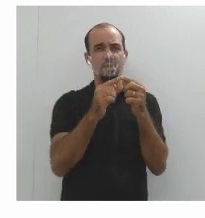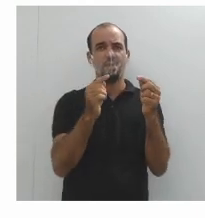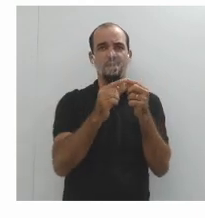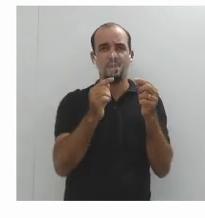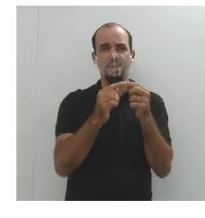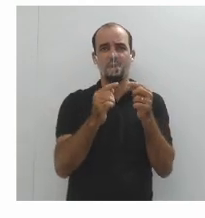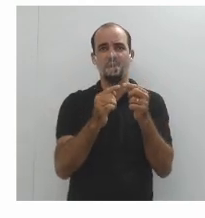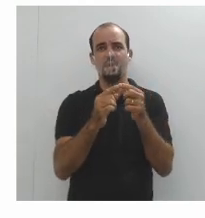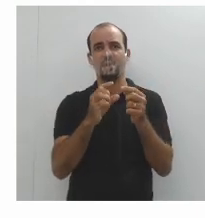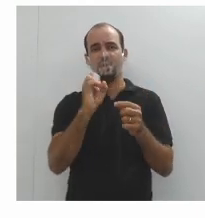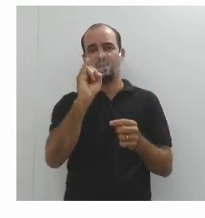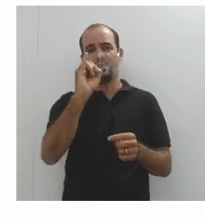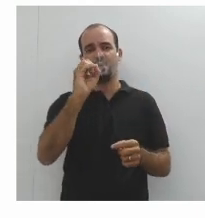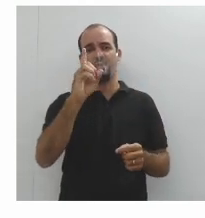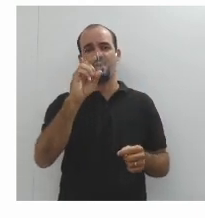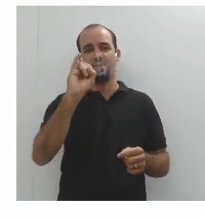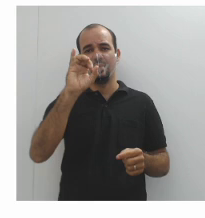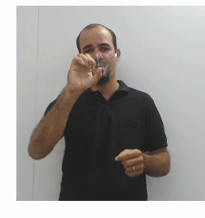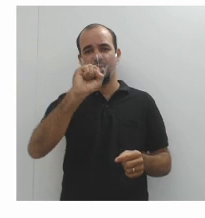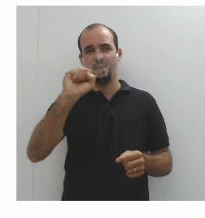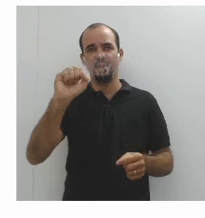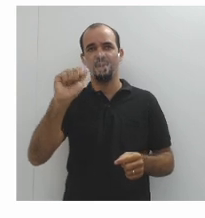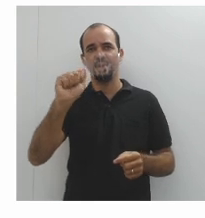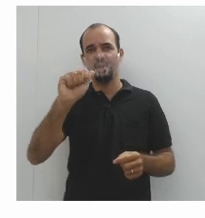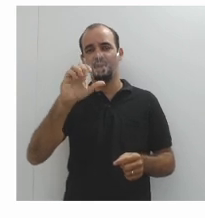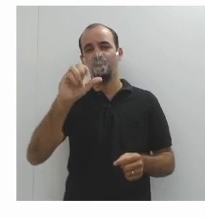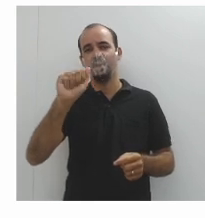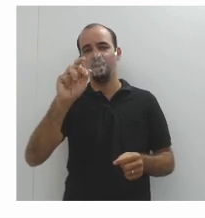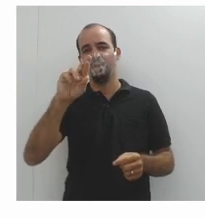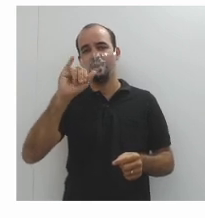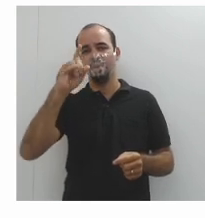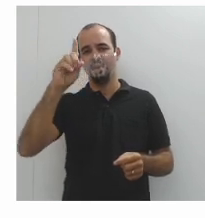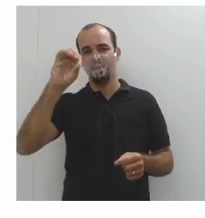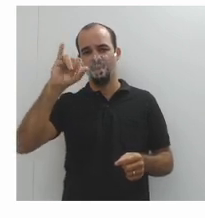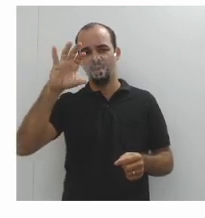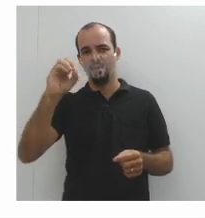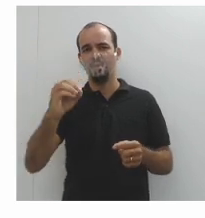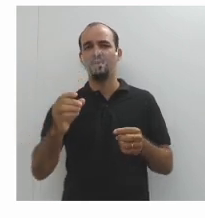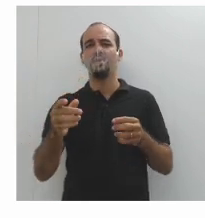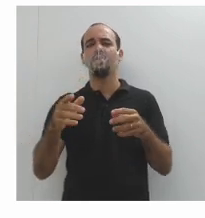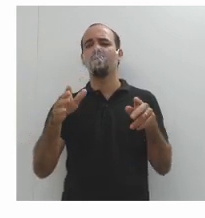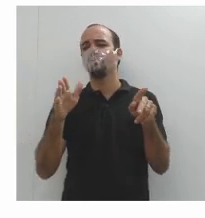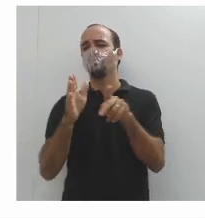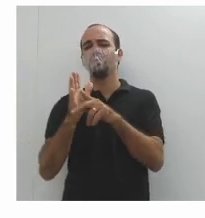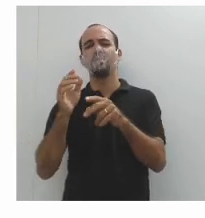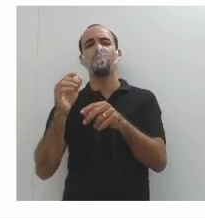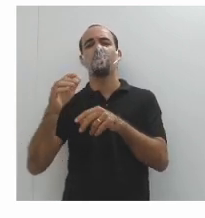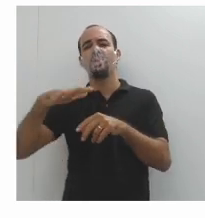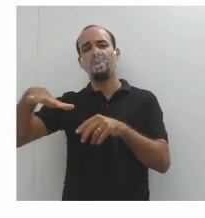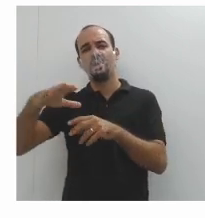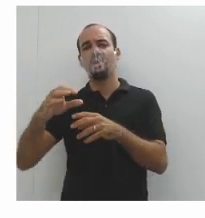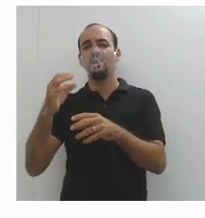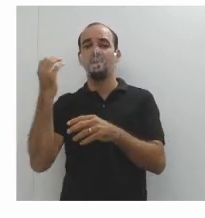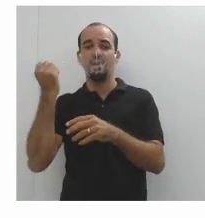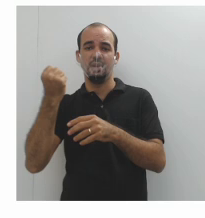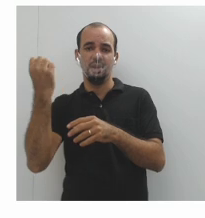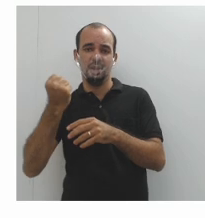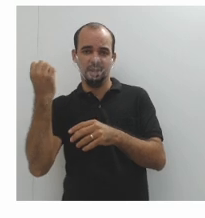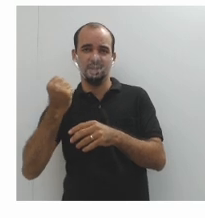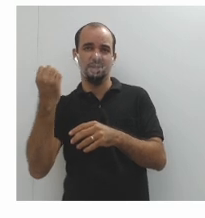gente encontra no leite, pessoal, que é importantíssimo para formar o ácido